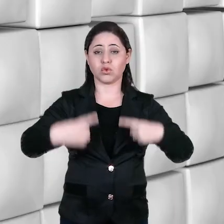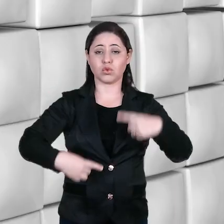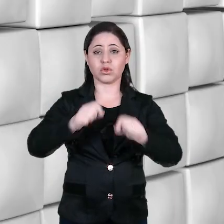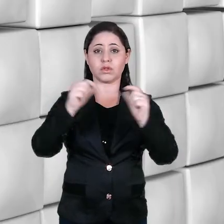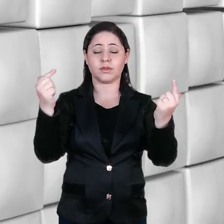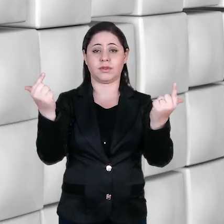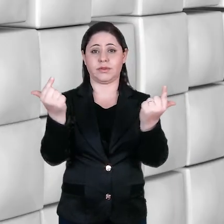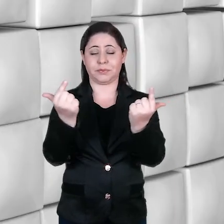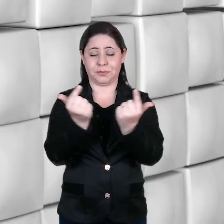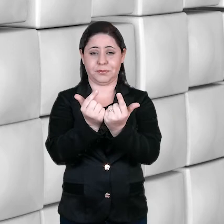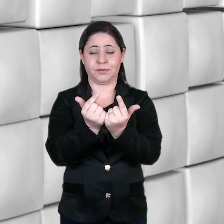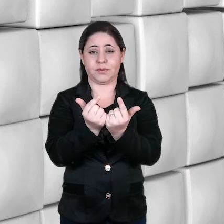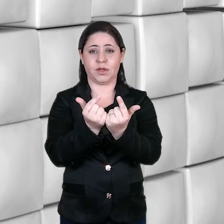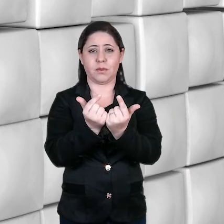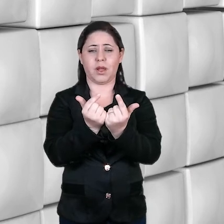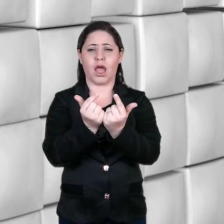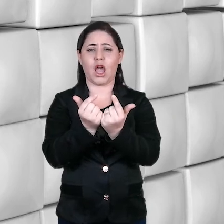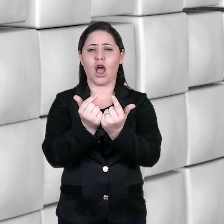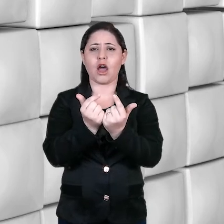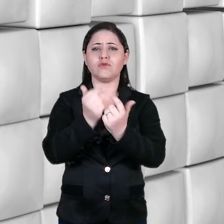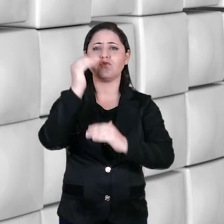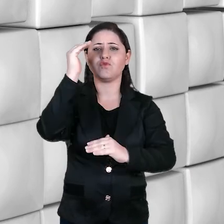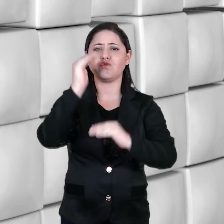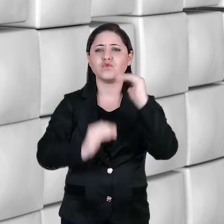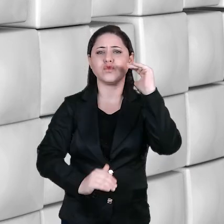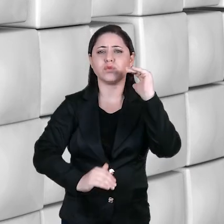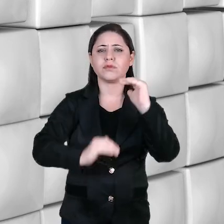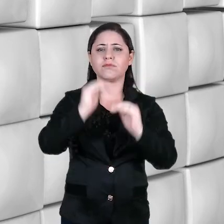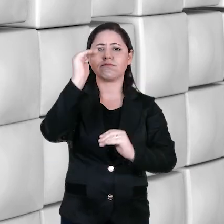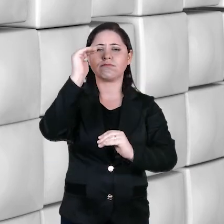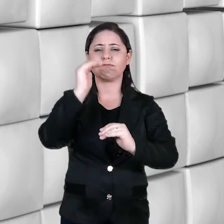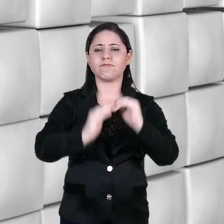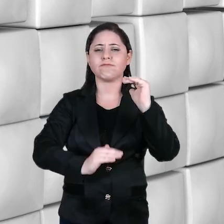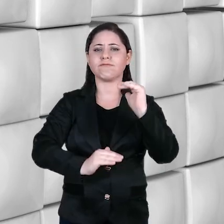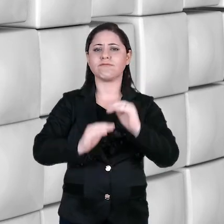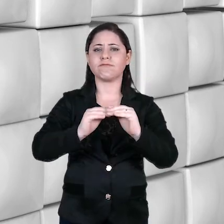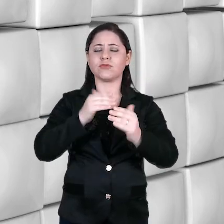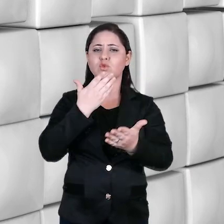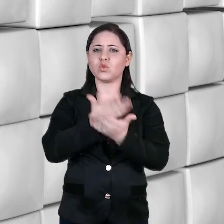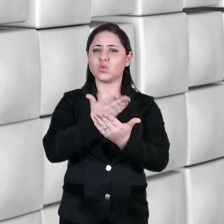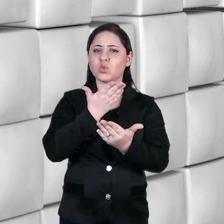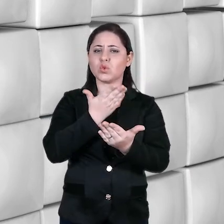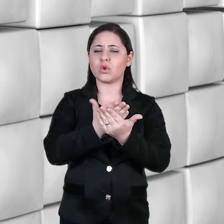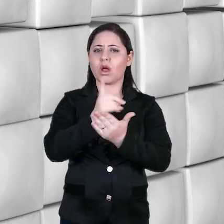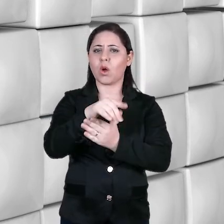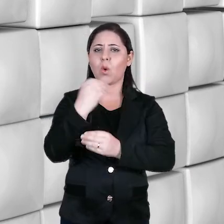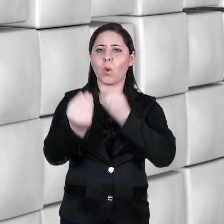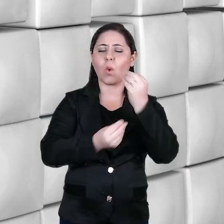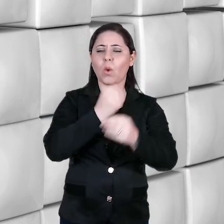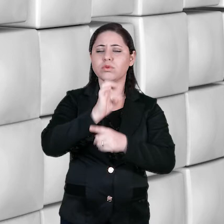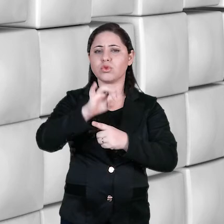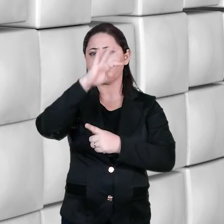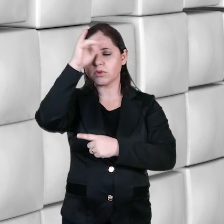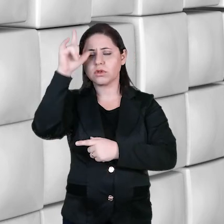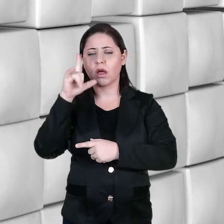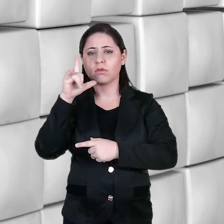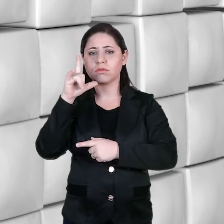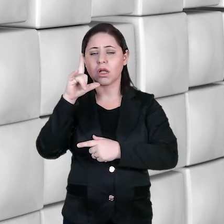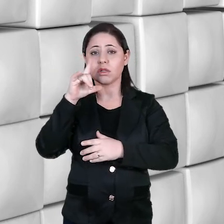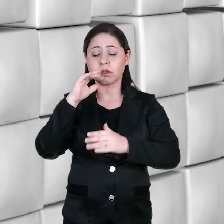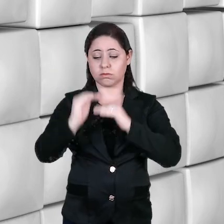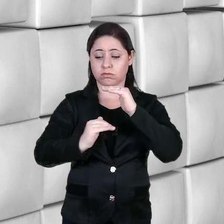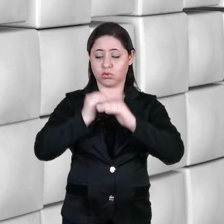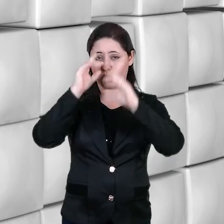pública discutiu na Assembleia Legislativa a formação profissional dos sul-mato-grossenses, como elemento central